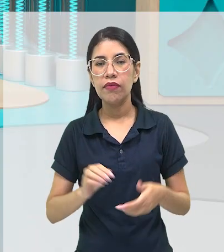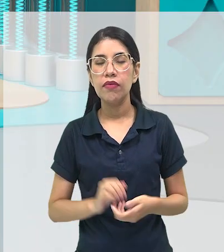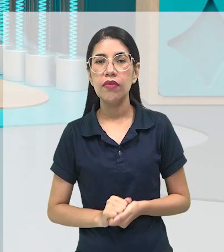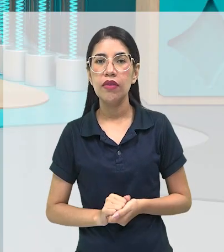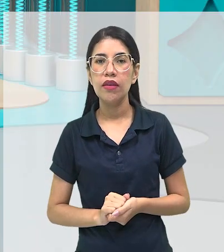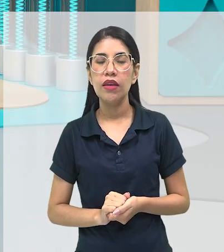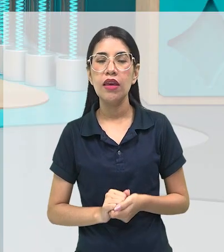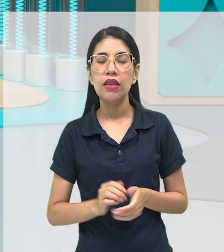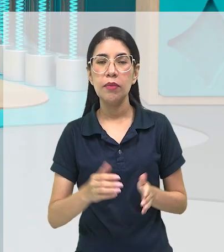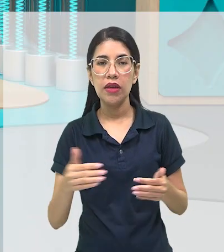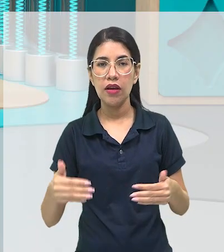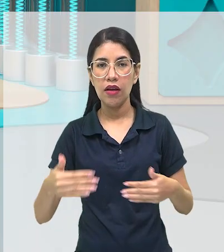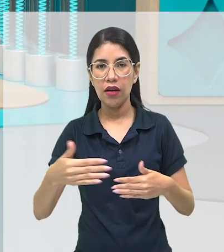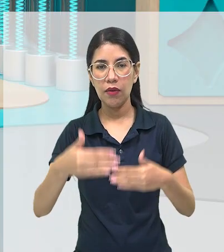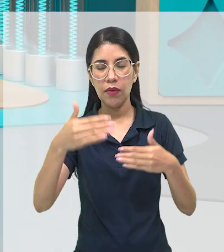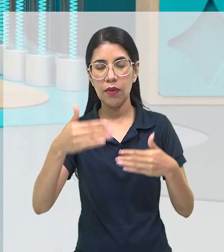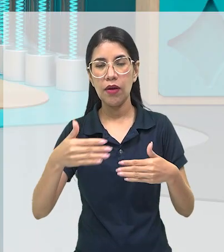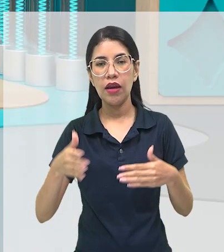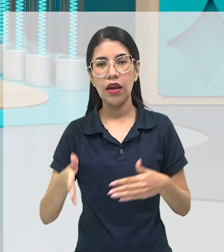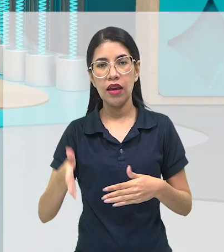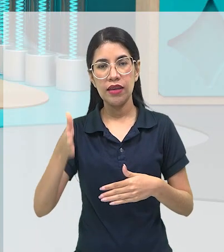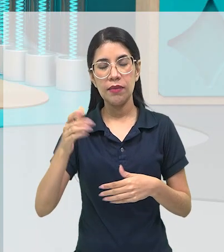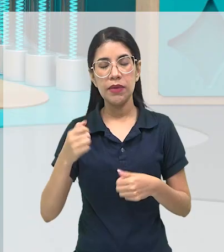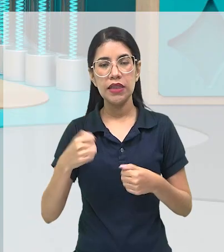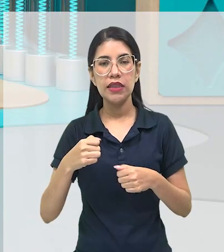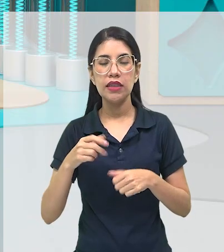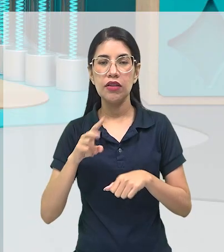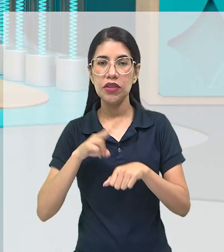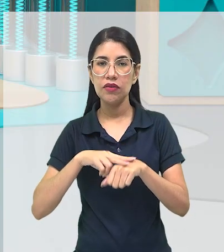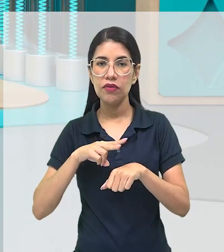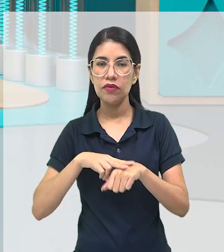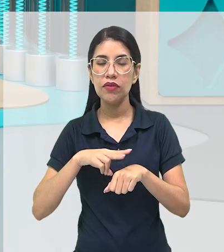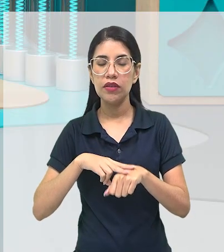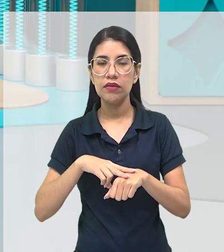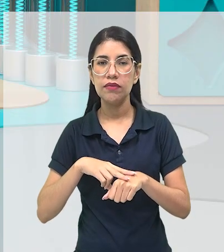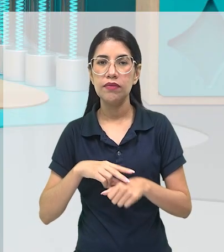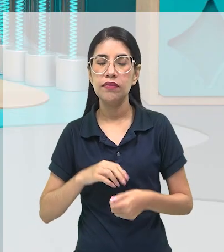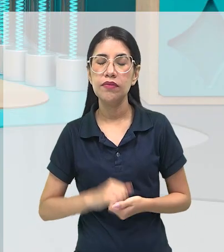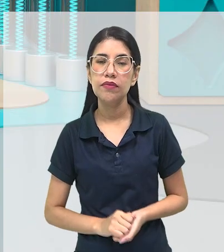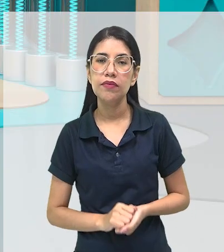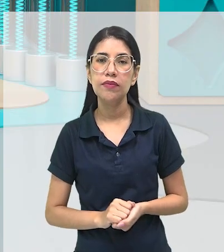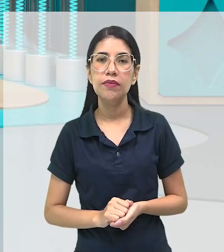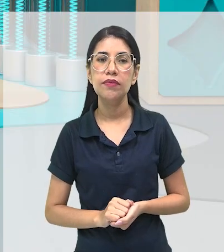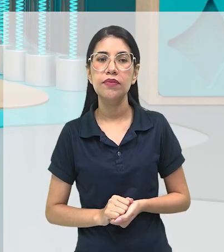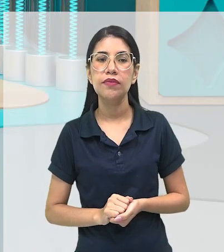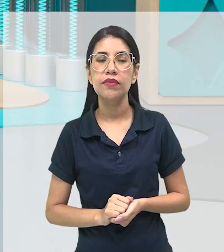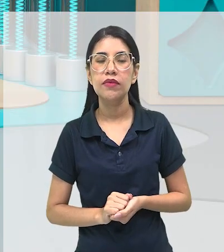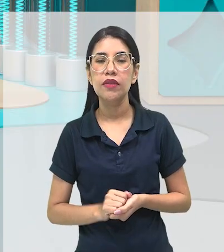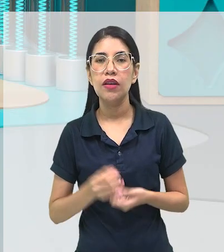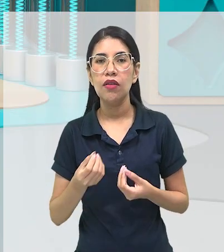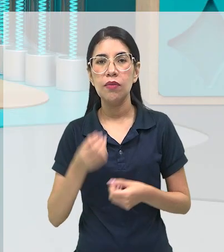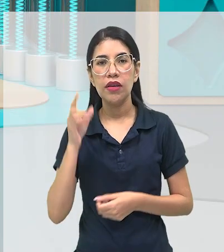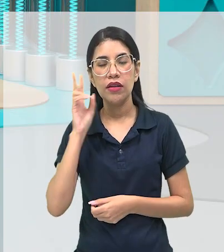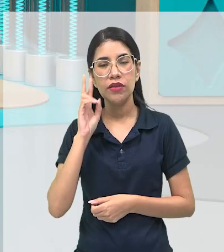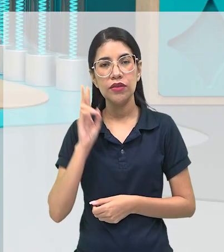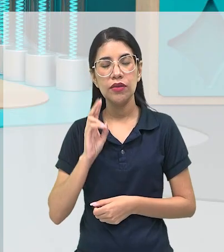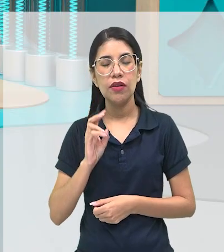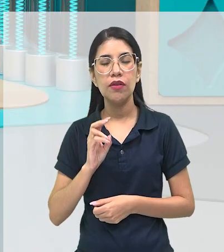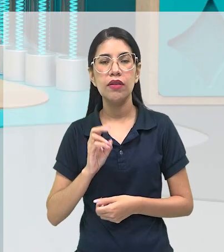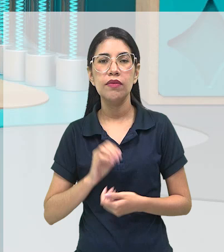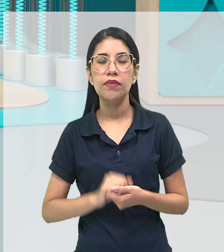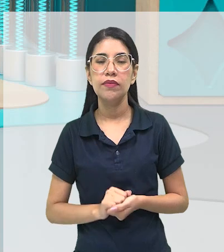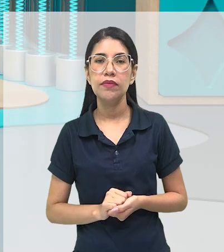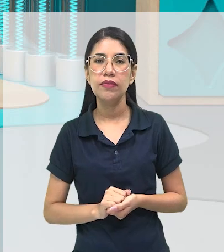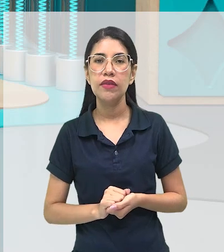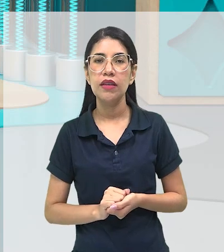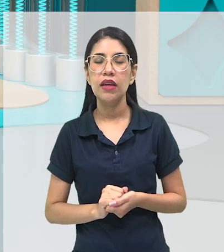uma delas obrigatoriamente tem que ser de vidro e é a que fica nas costas ali dos jogadores. Sobre a história do squash, a gente falou nas